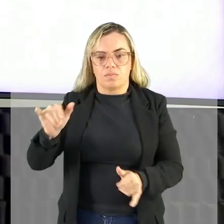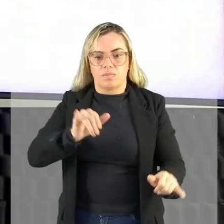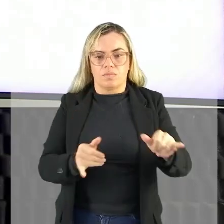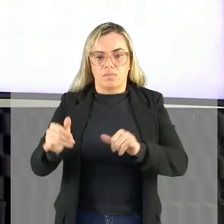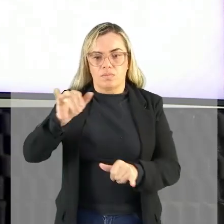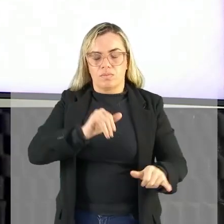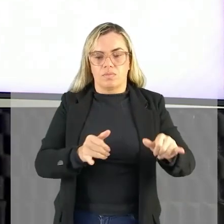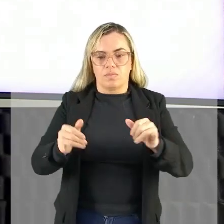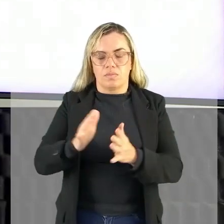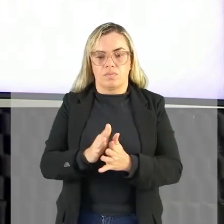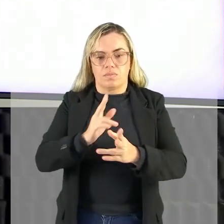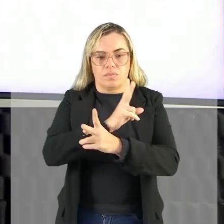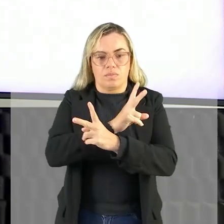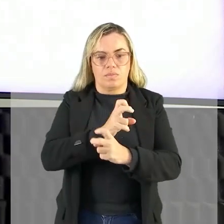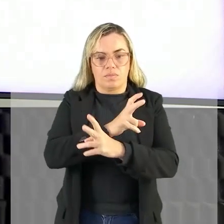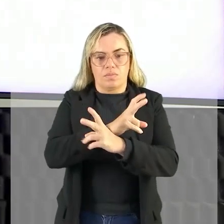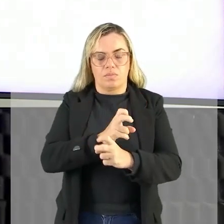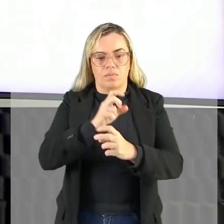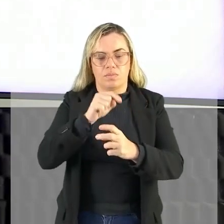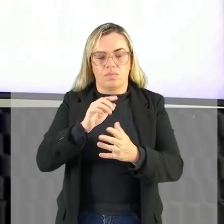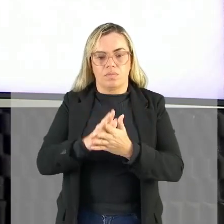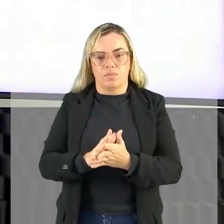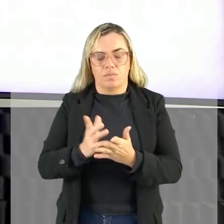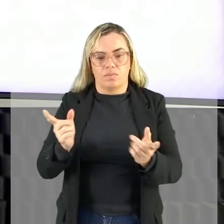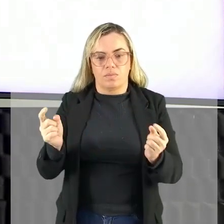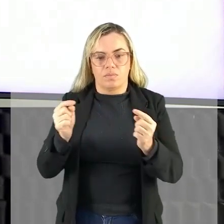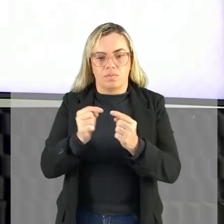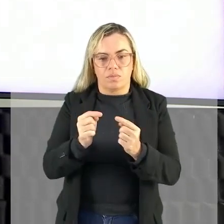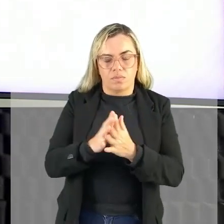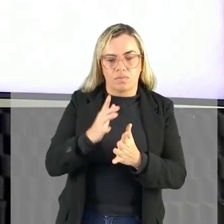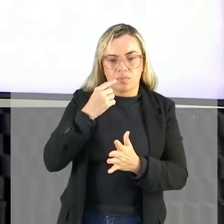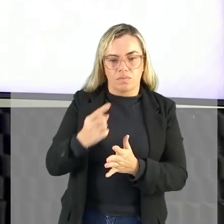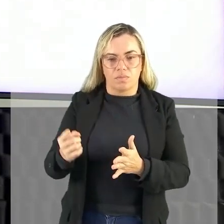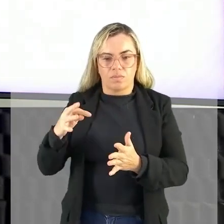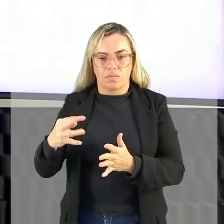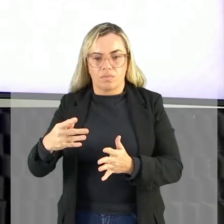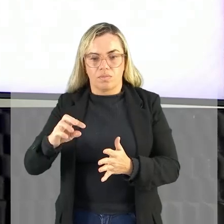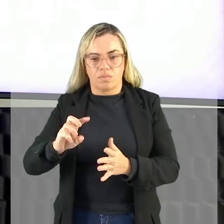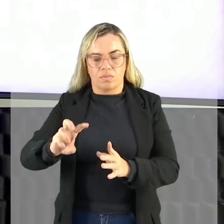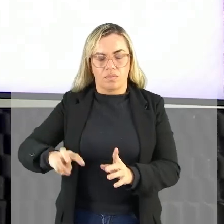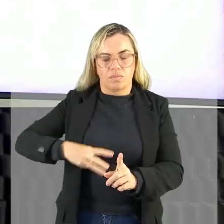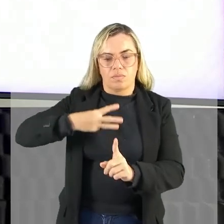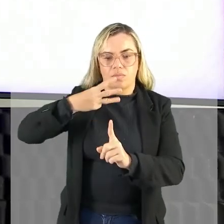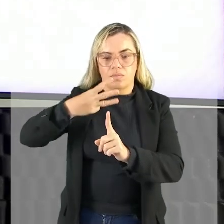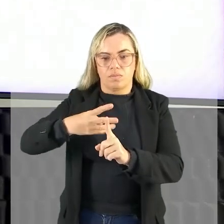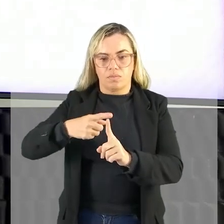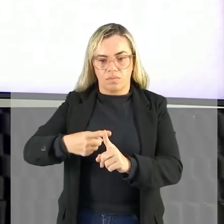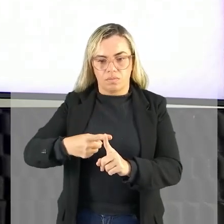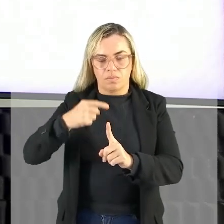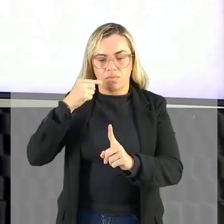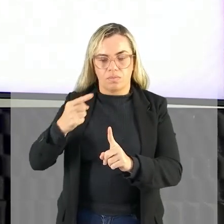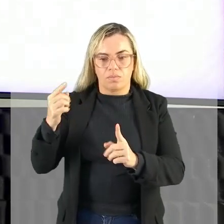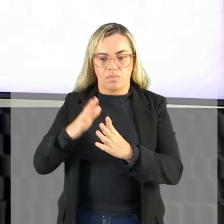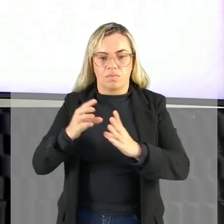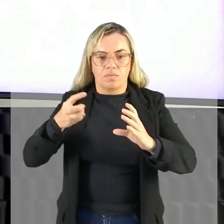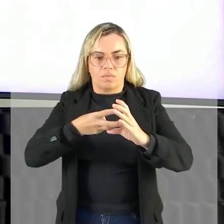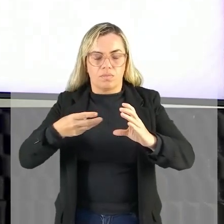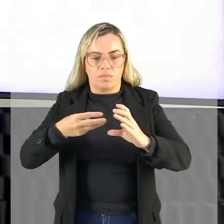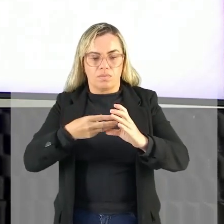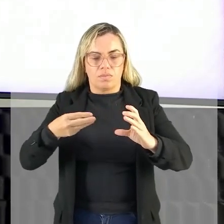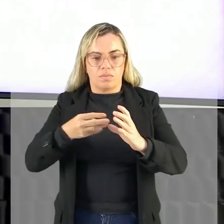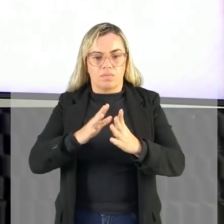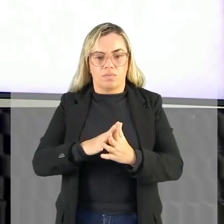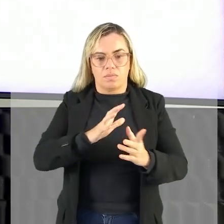tóxica, que tem grande afinidade pelo ferro 3. Quando células são expostas ao